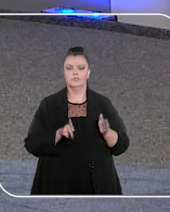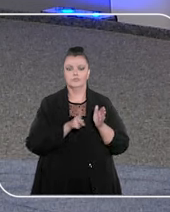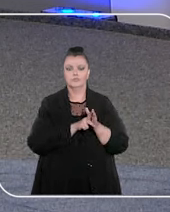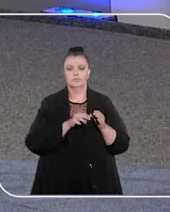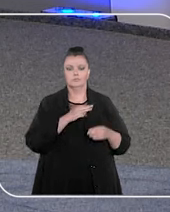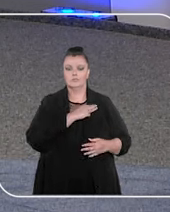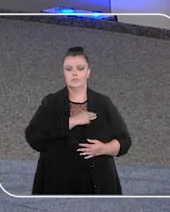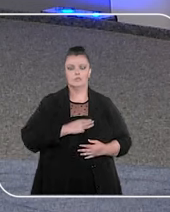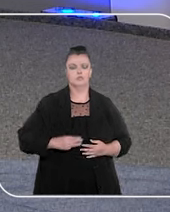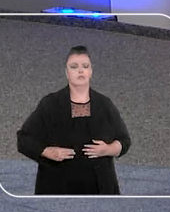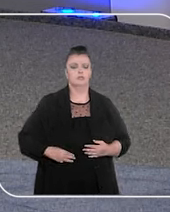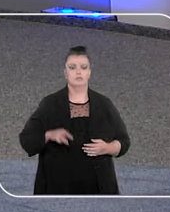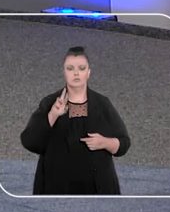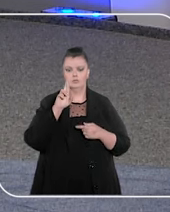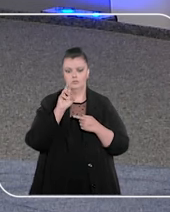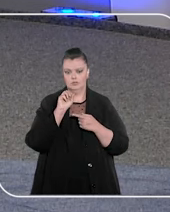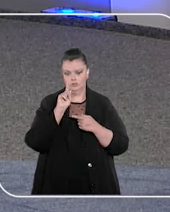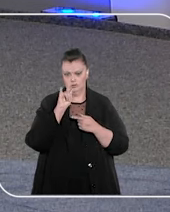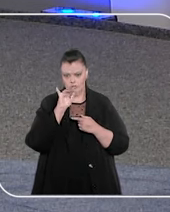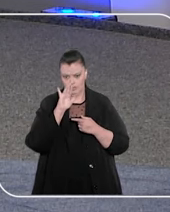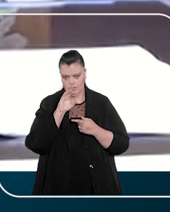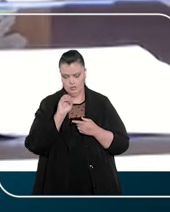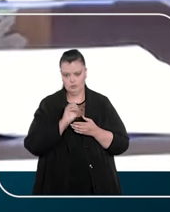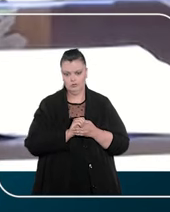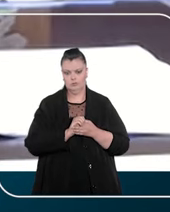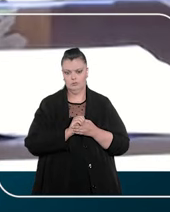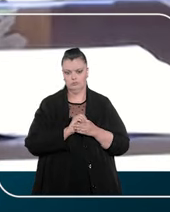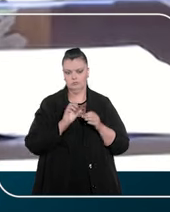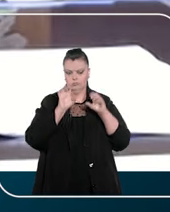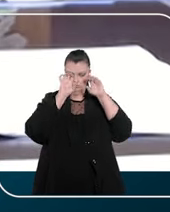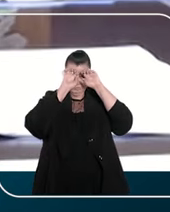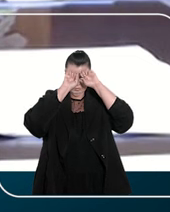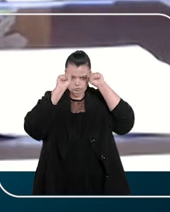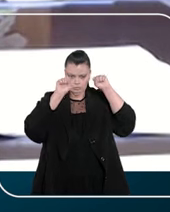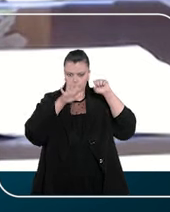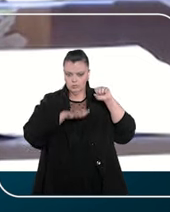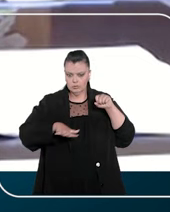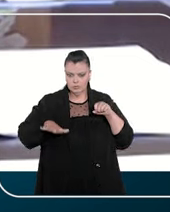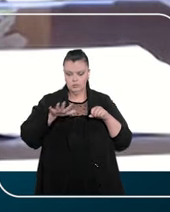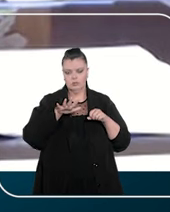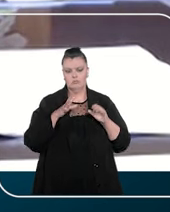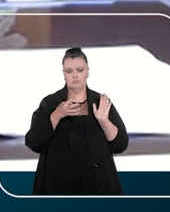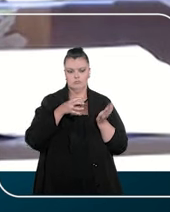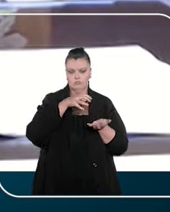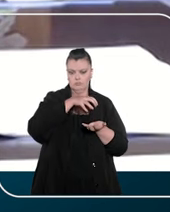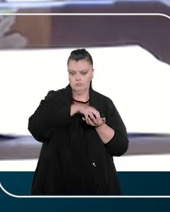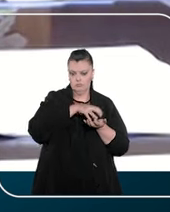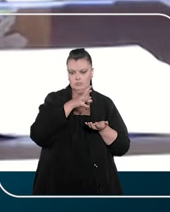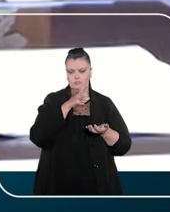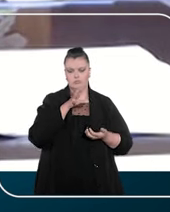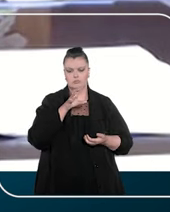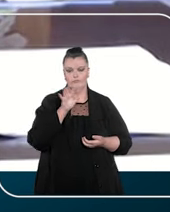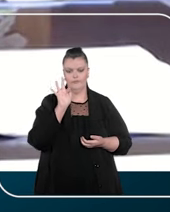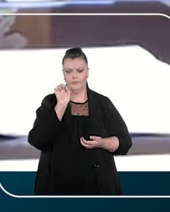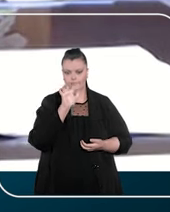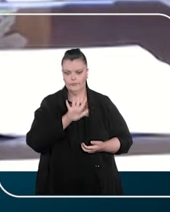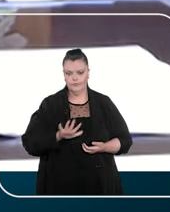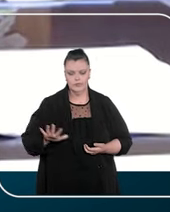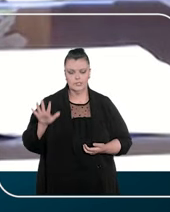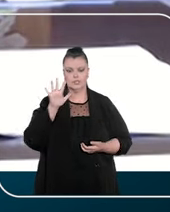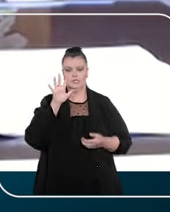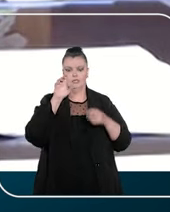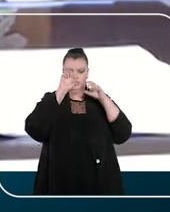Schietti junto aos perante os tribunais de justiça e os tribunais federais, ela vai ganhar